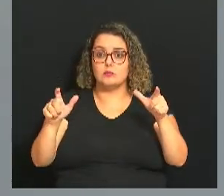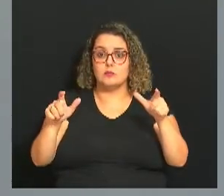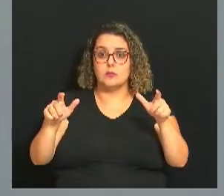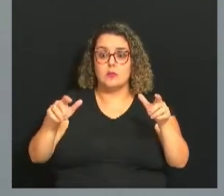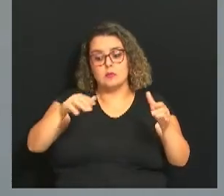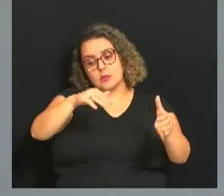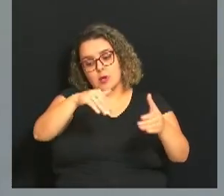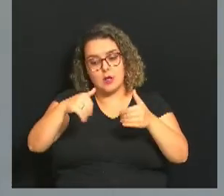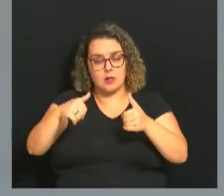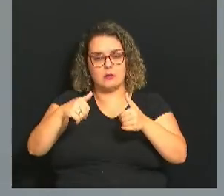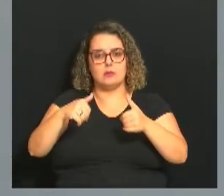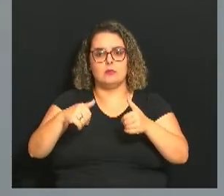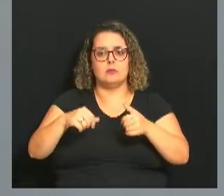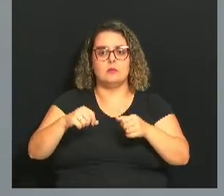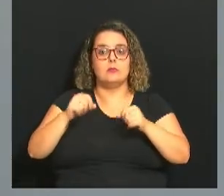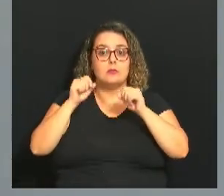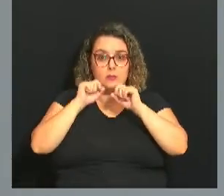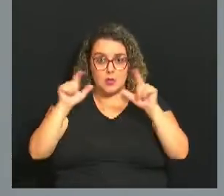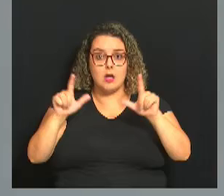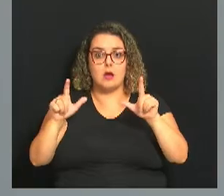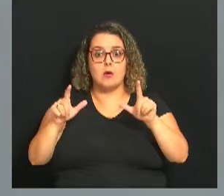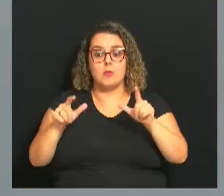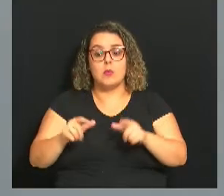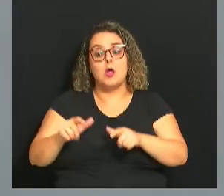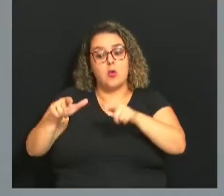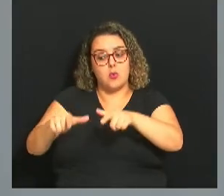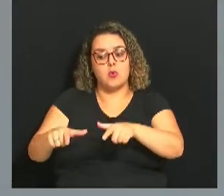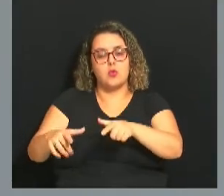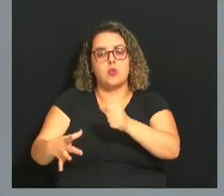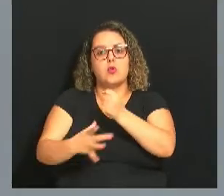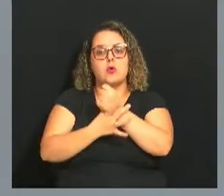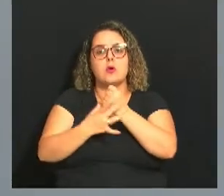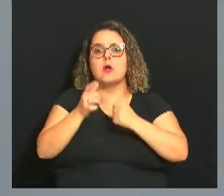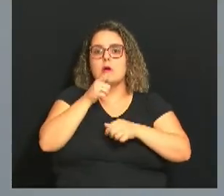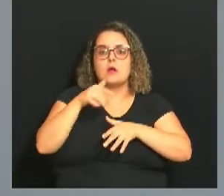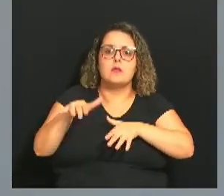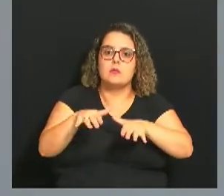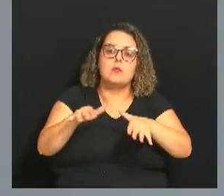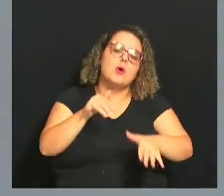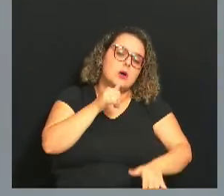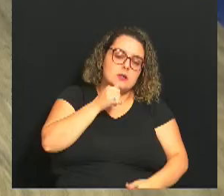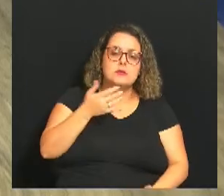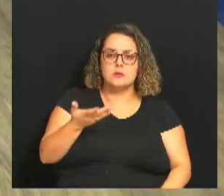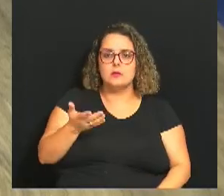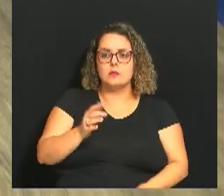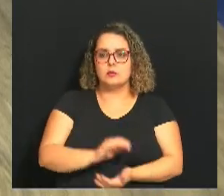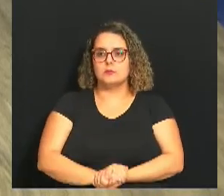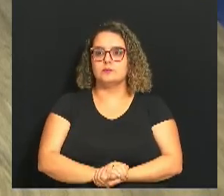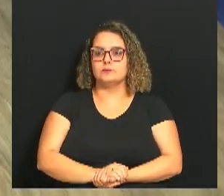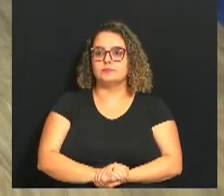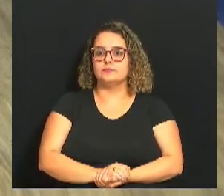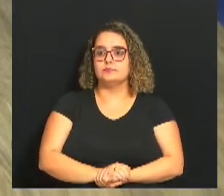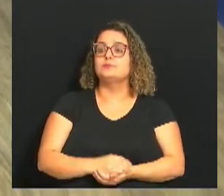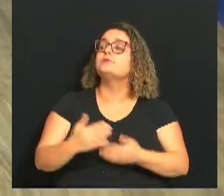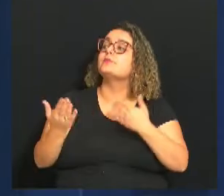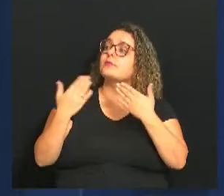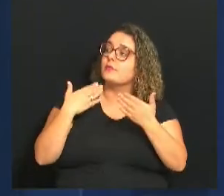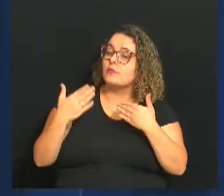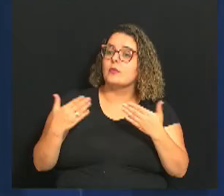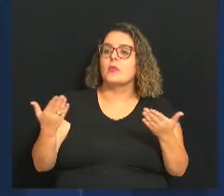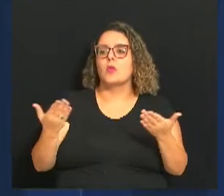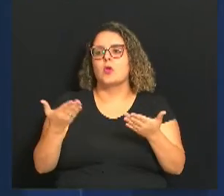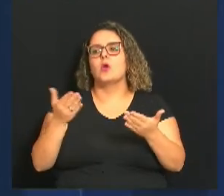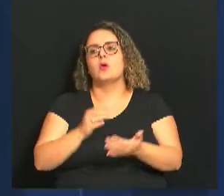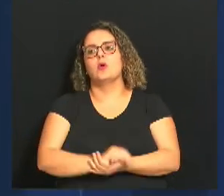casa, mas alertar para ela ir para um lugar mais seguro enquanto o rio transborda, por exemplo. Tá certo? Então a gente conversa agora com